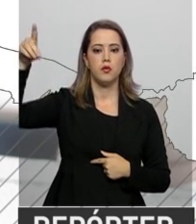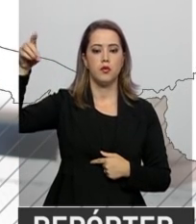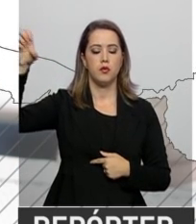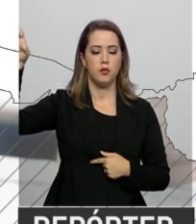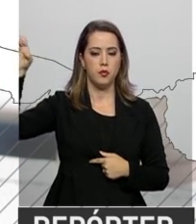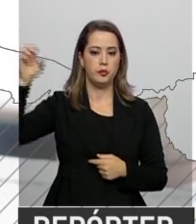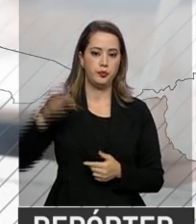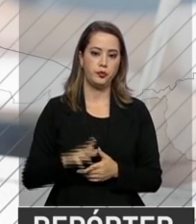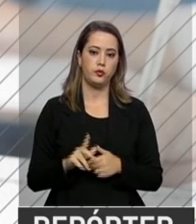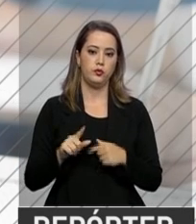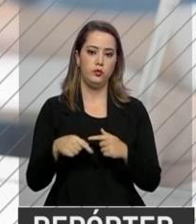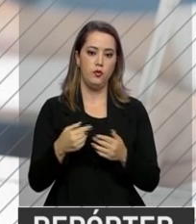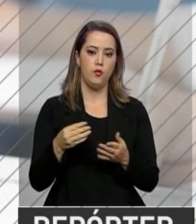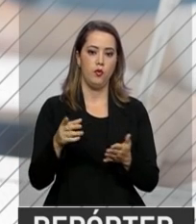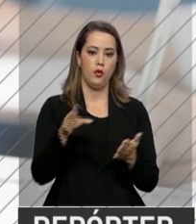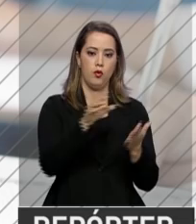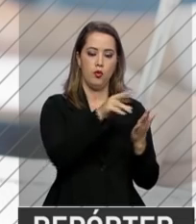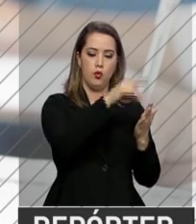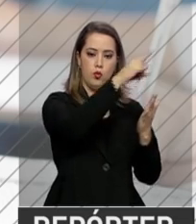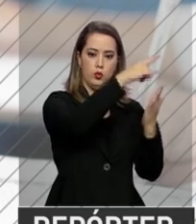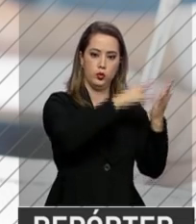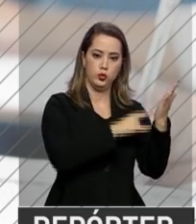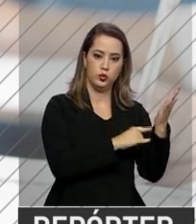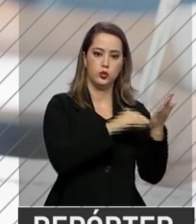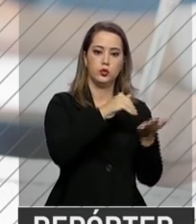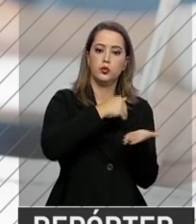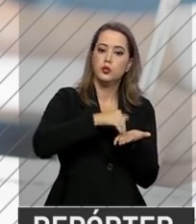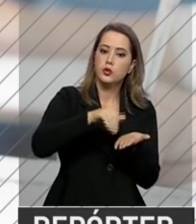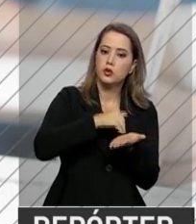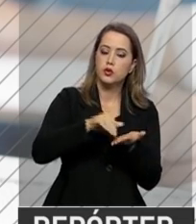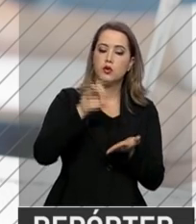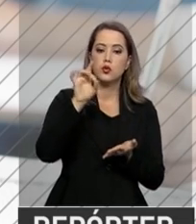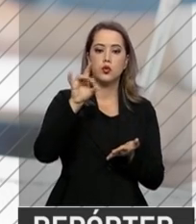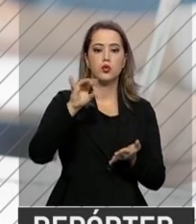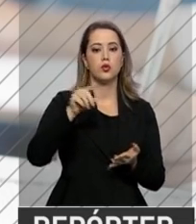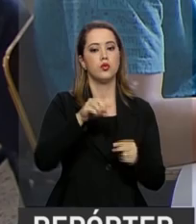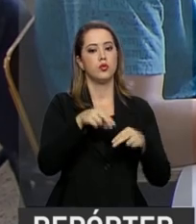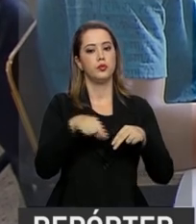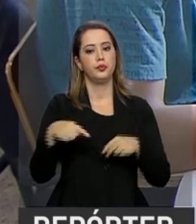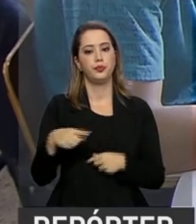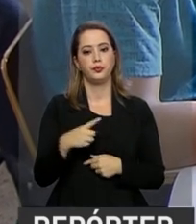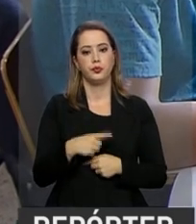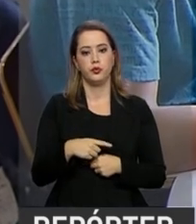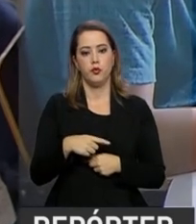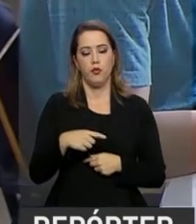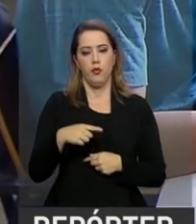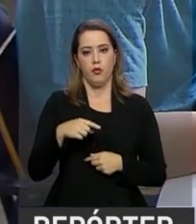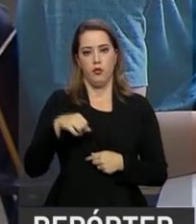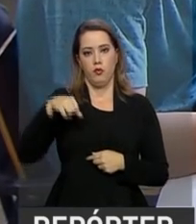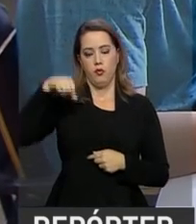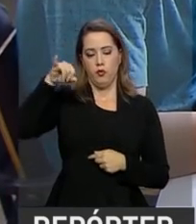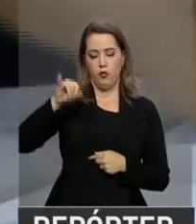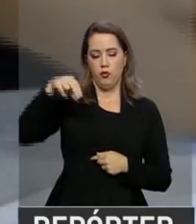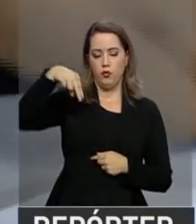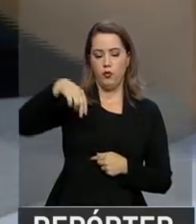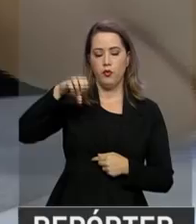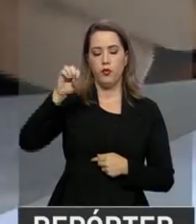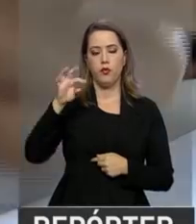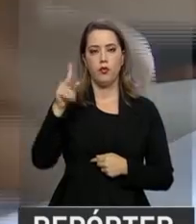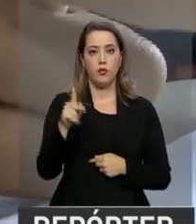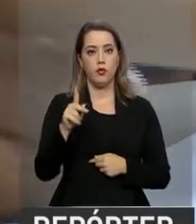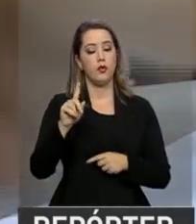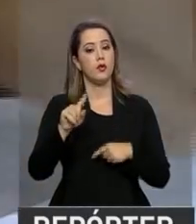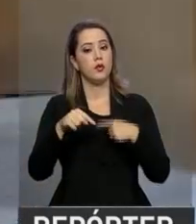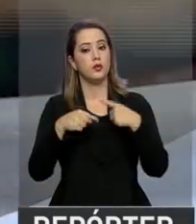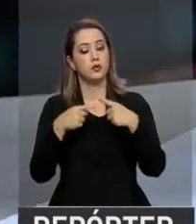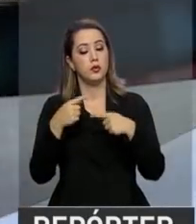confirmação da inscrição vai estar disponível apenas na página do INEP, na internet. Pela primeira vez no dia da prova, será colhida